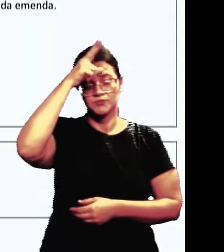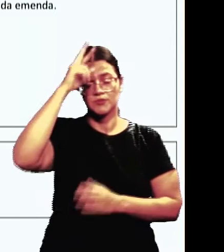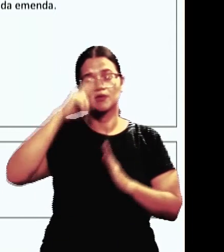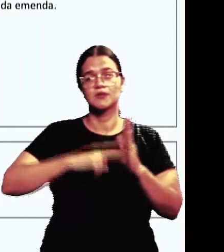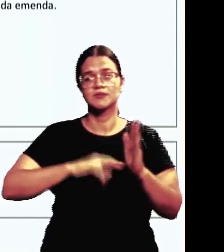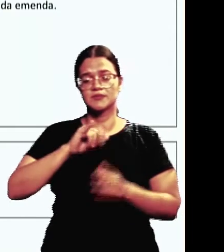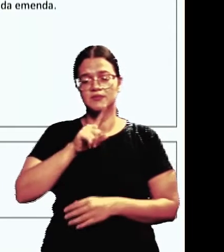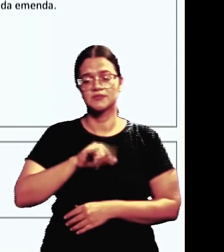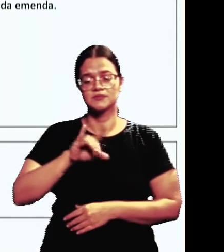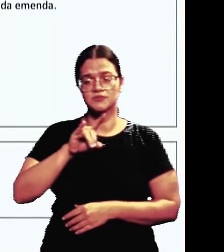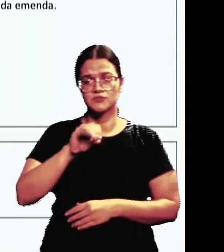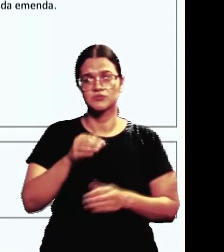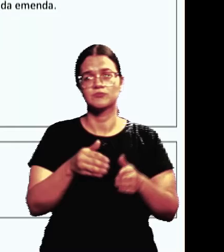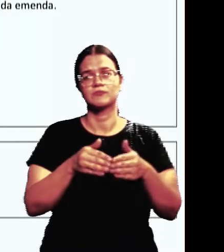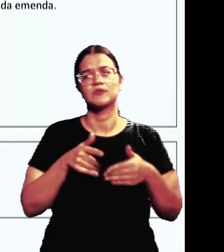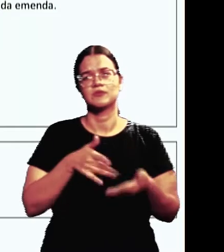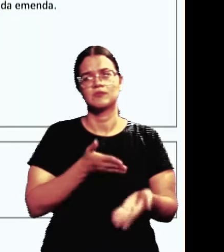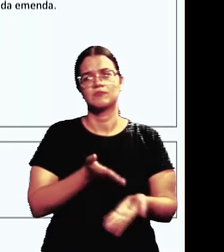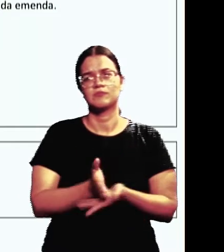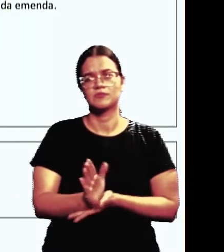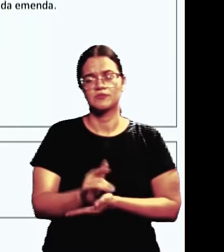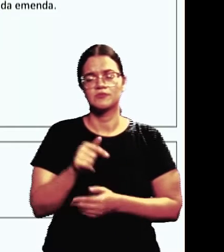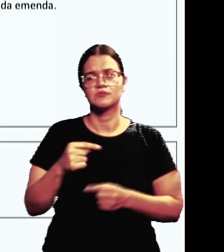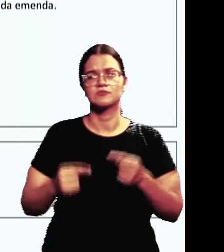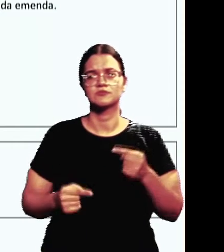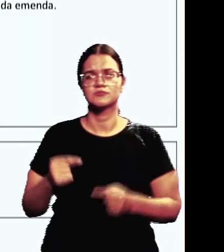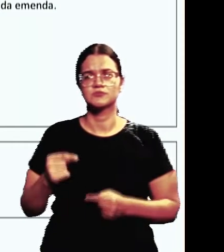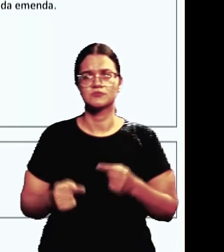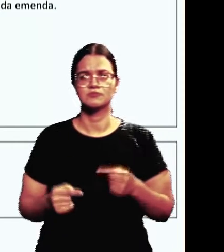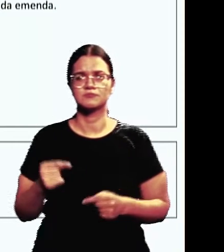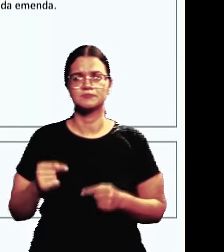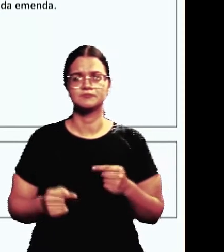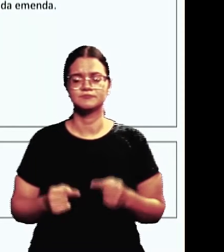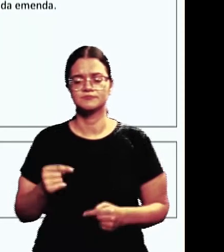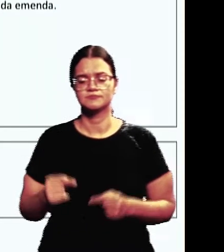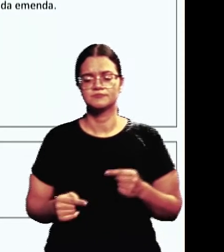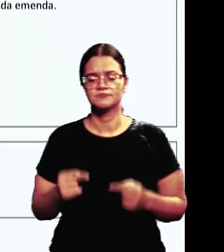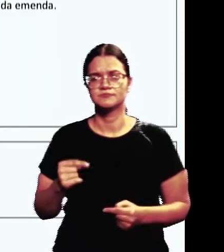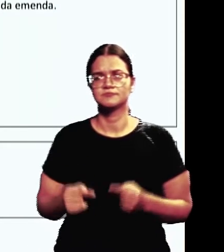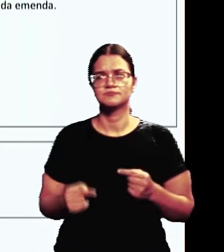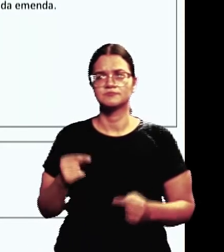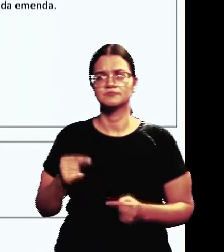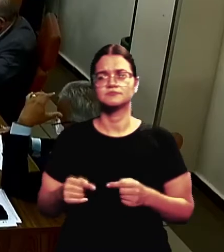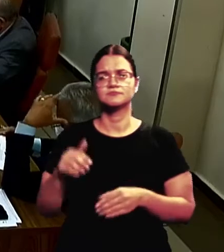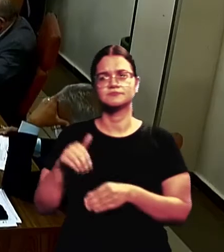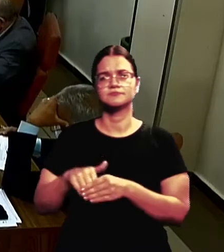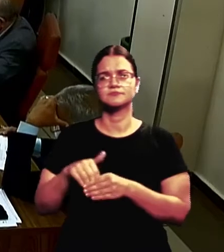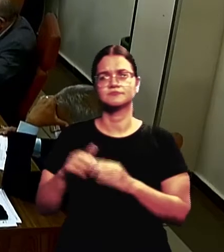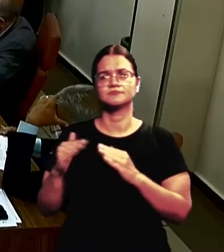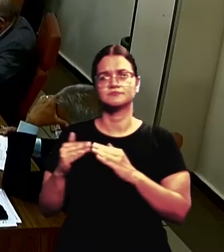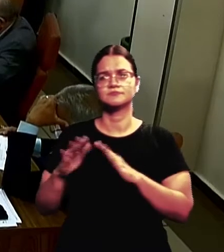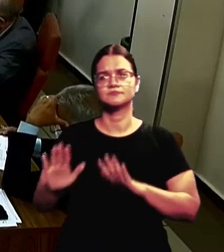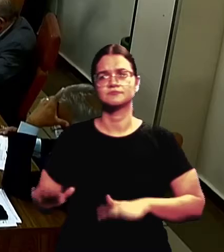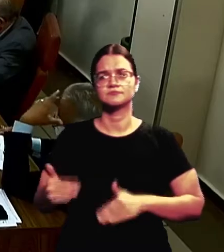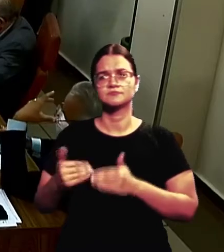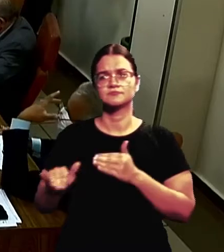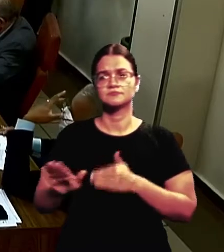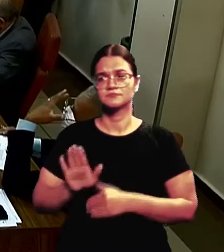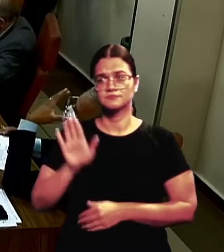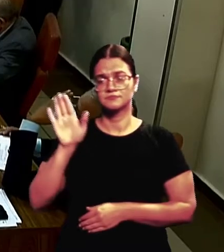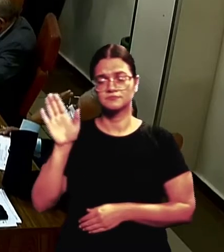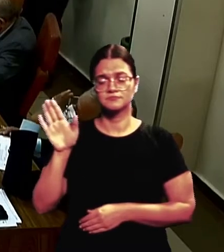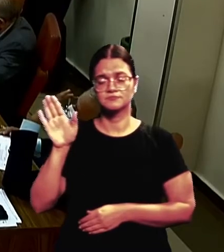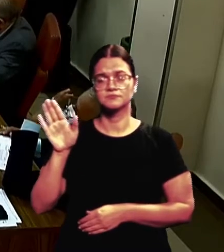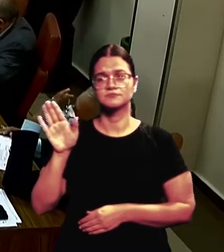Relator, vereador Isidio Alves, pela aprovação. O projeto está em discussão. O projeto está em votação. Sou voracionista da